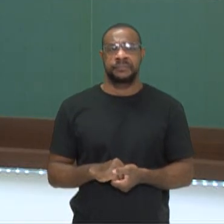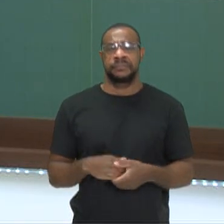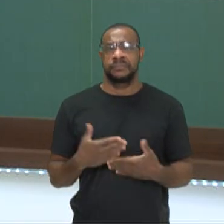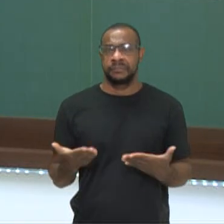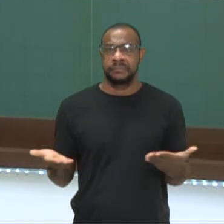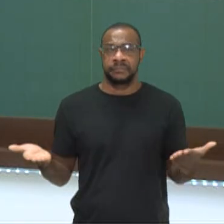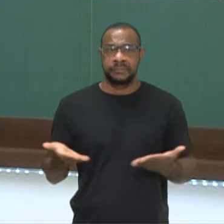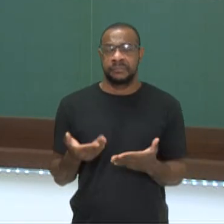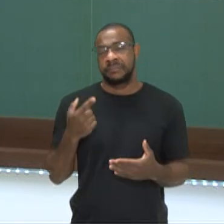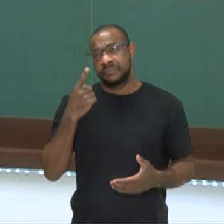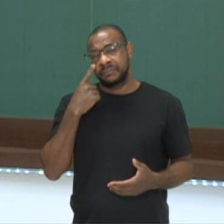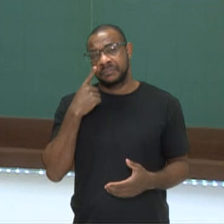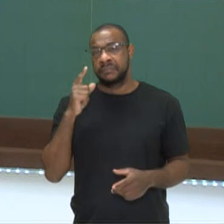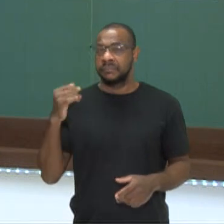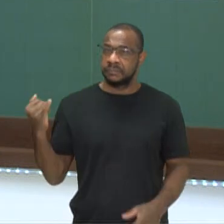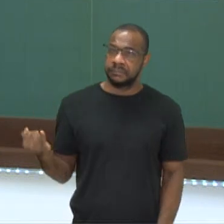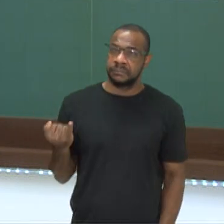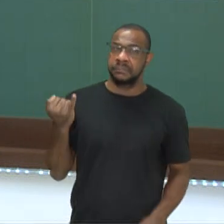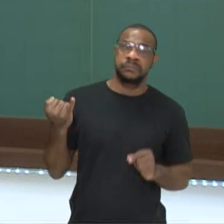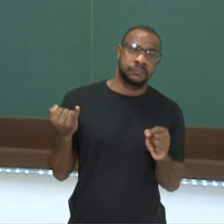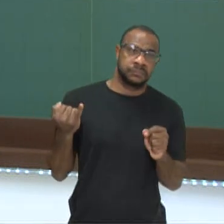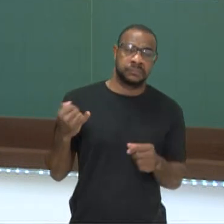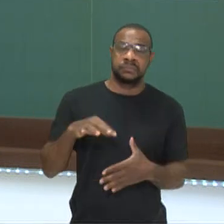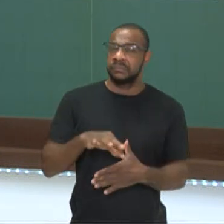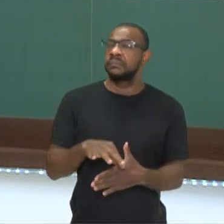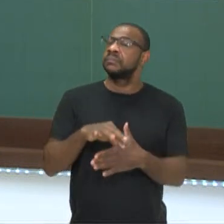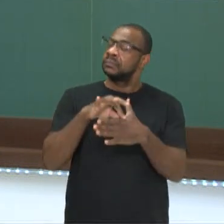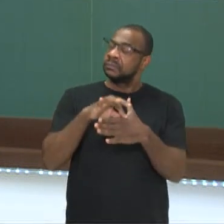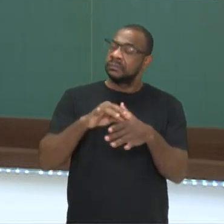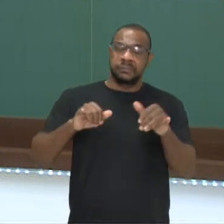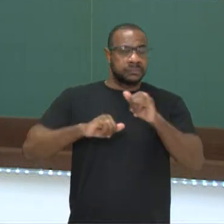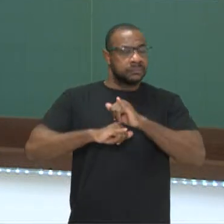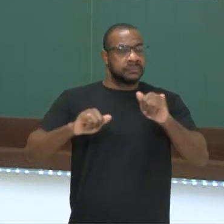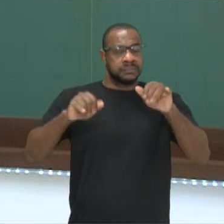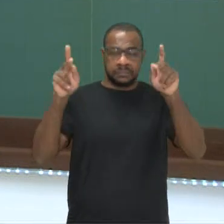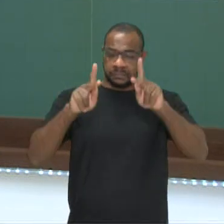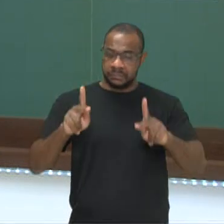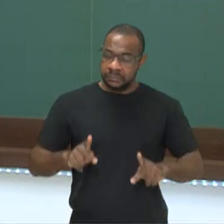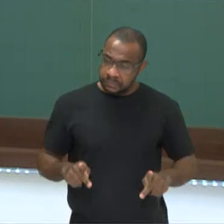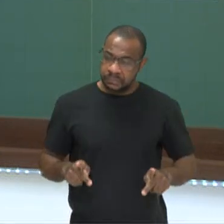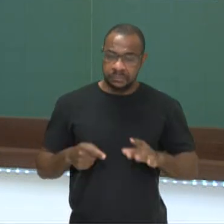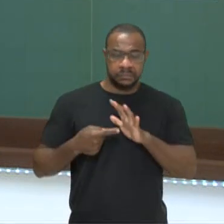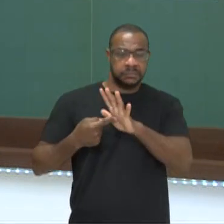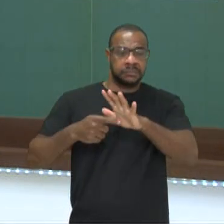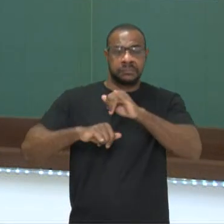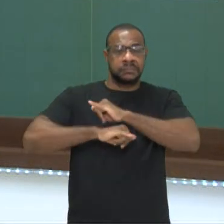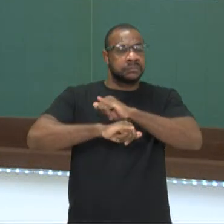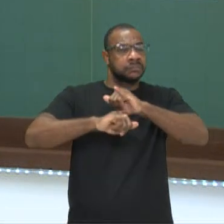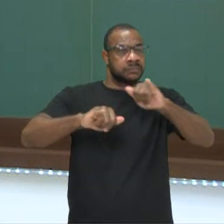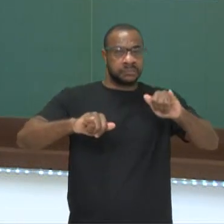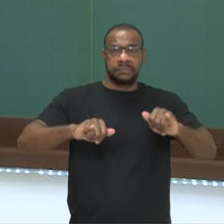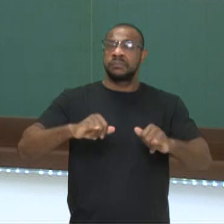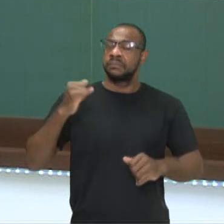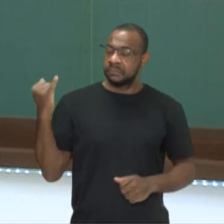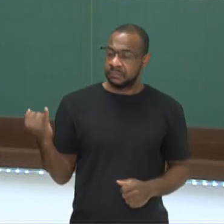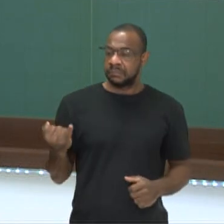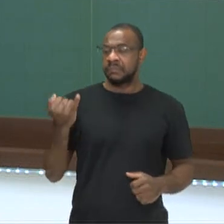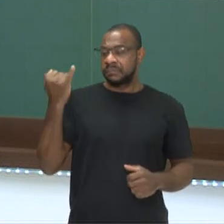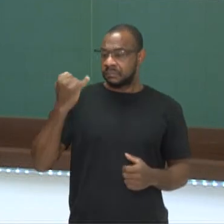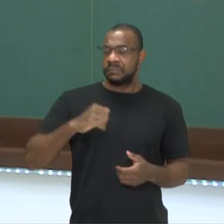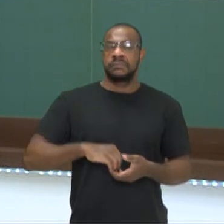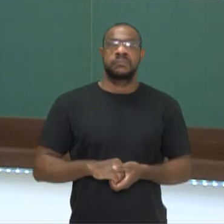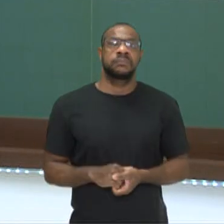aqui estamos vendo a importância desses líderes que pregam a paz, que pregam o bem, o rompimento